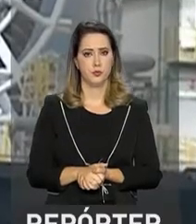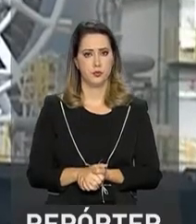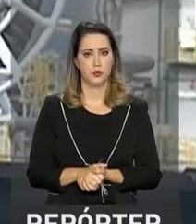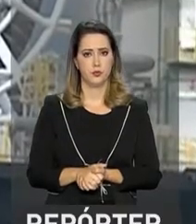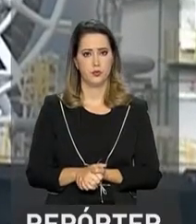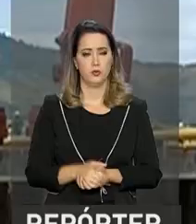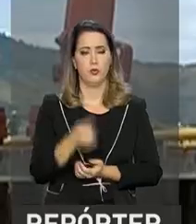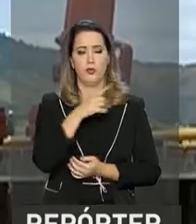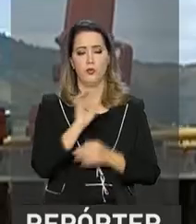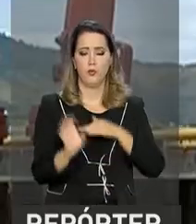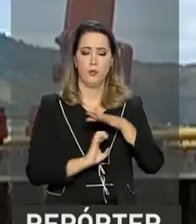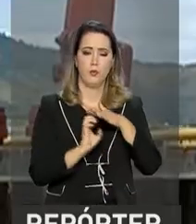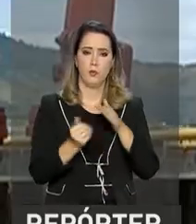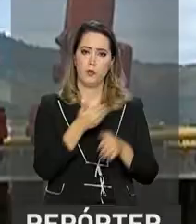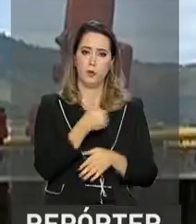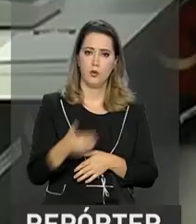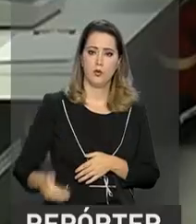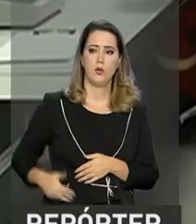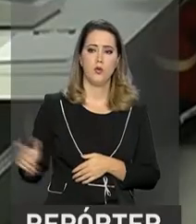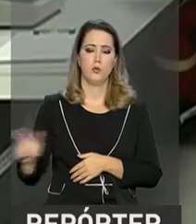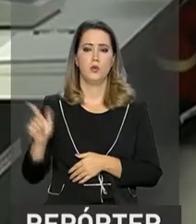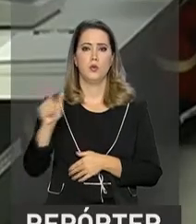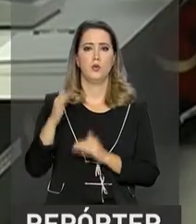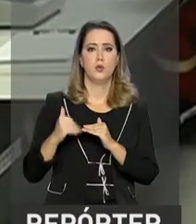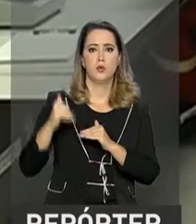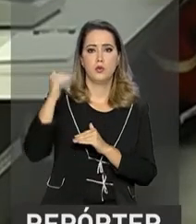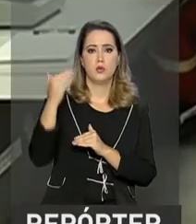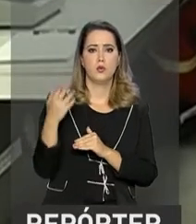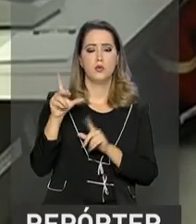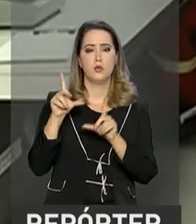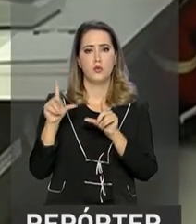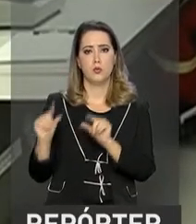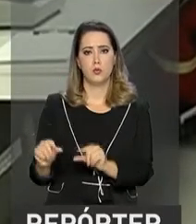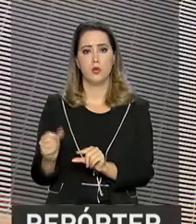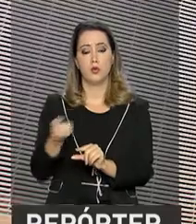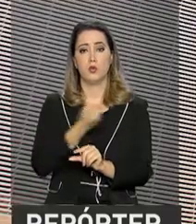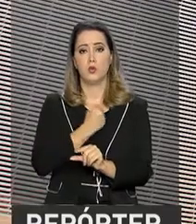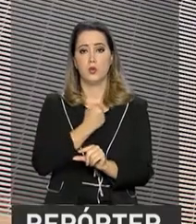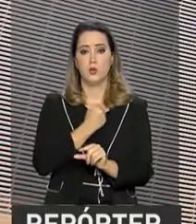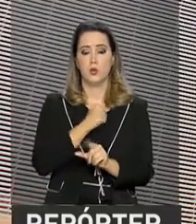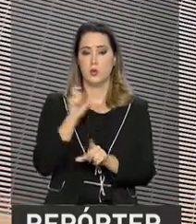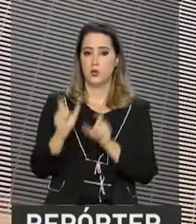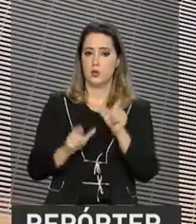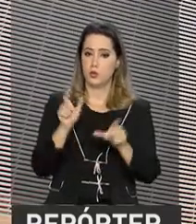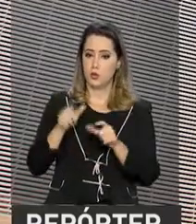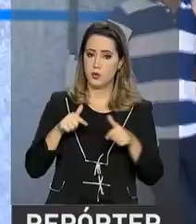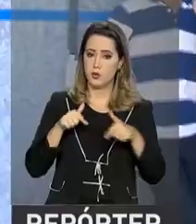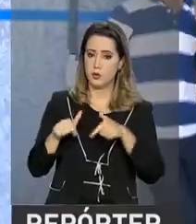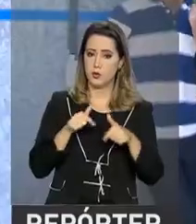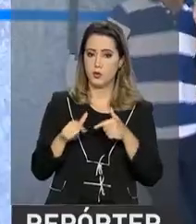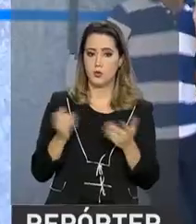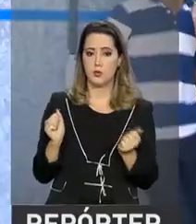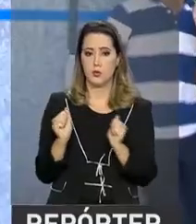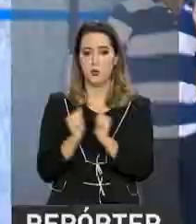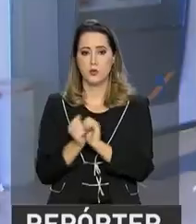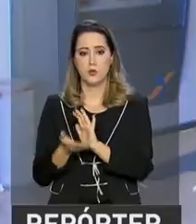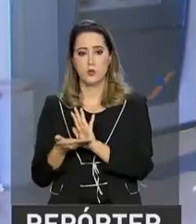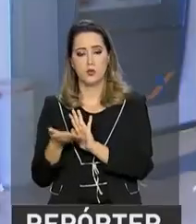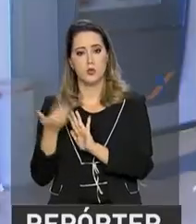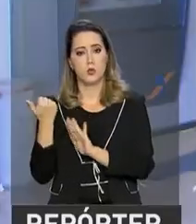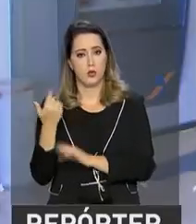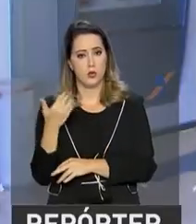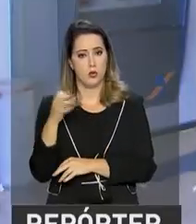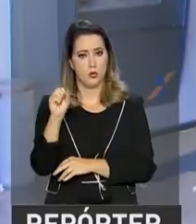empresas do governo estão lucrando mais com o menor número de funcionários juntas as estatais saíram de um lucro de 8